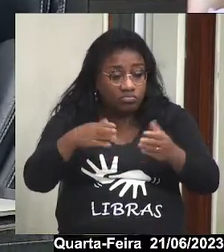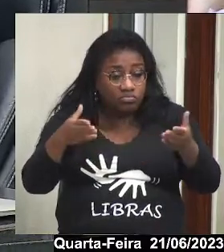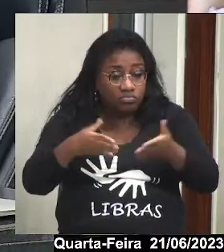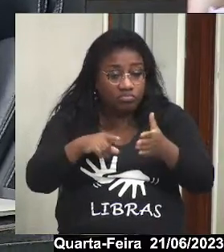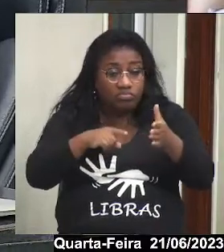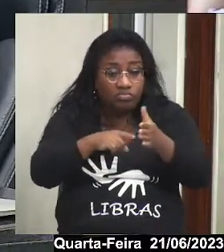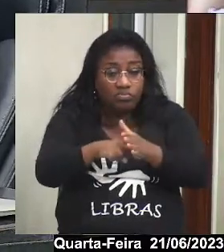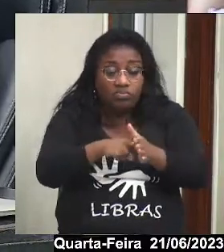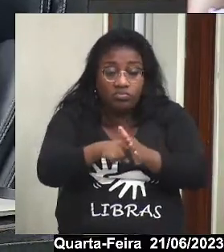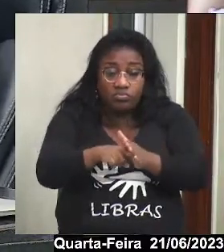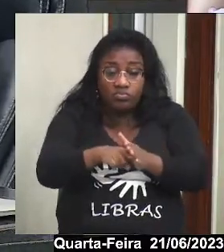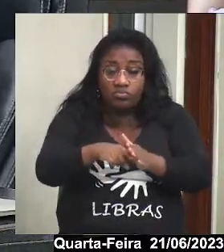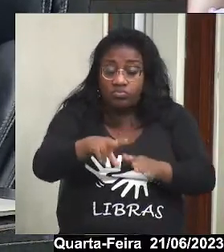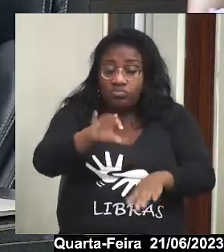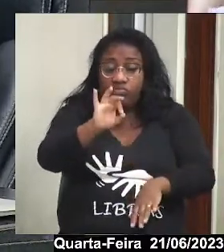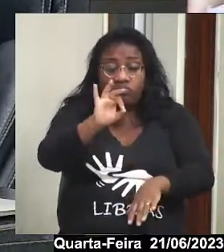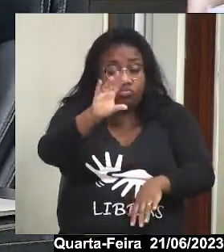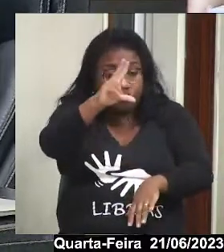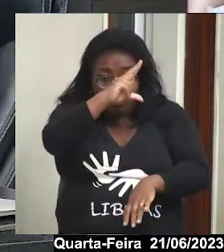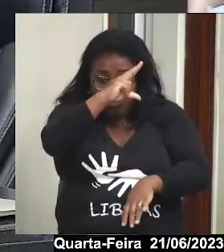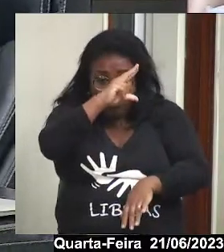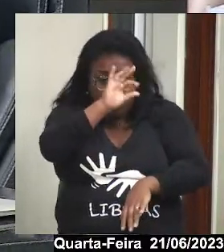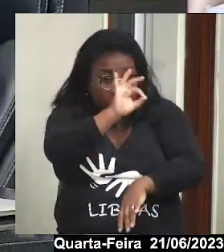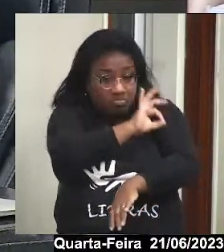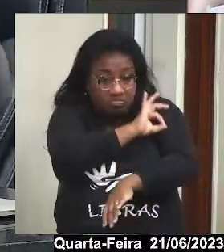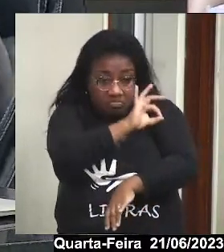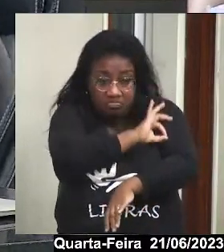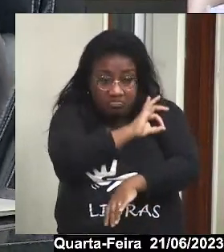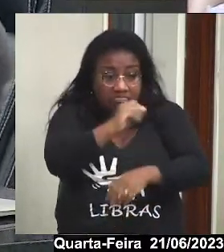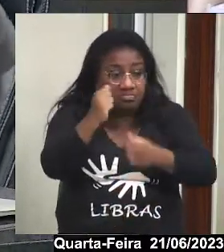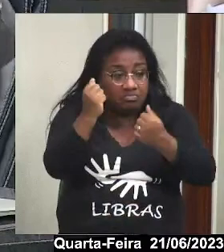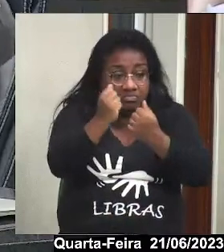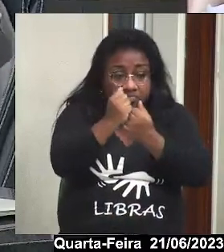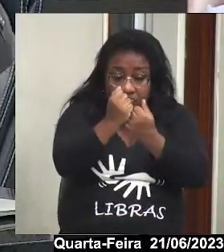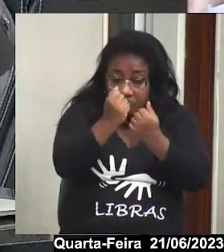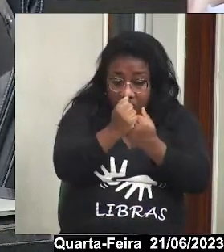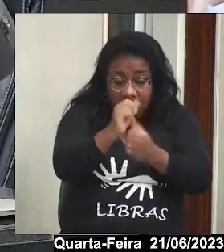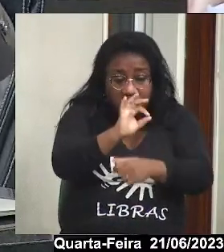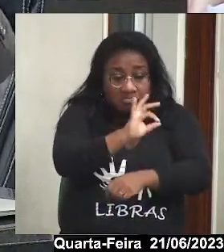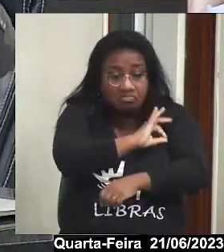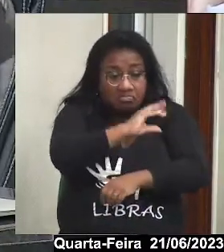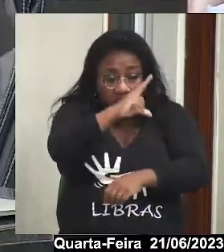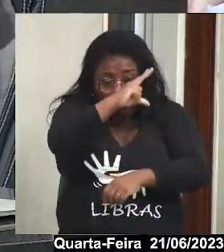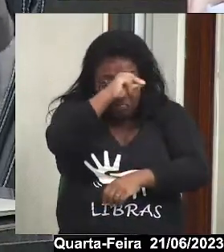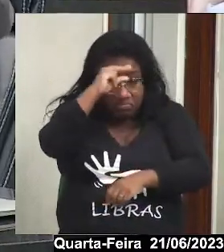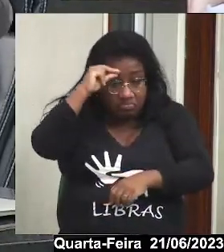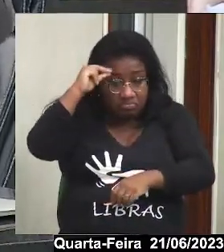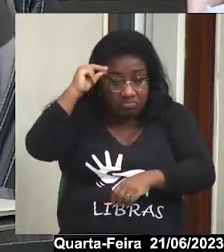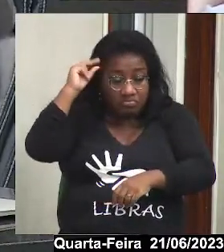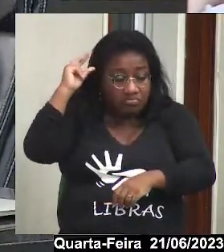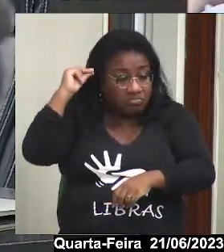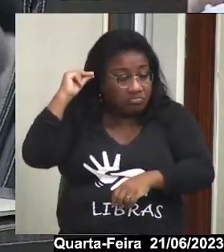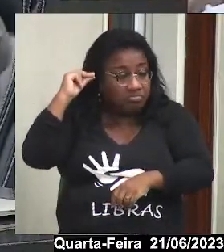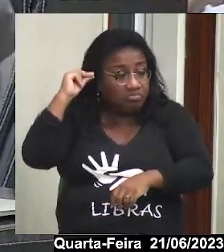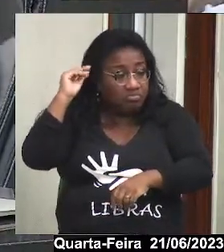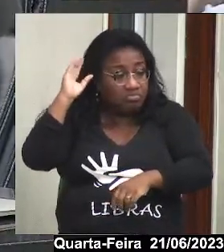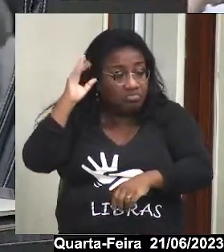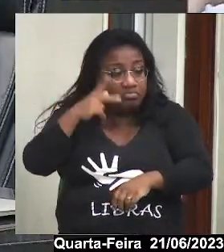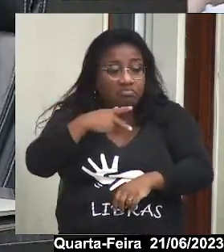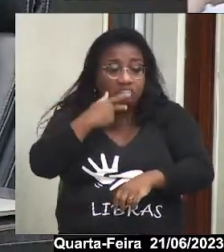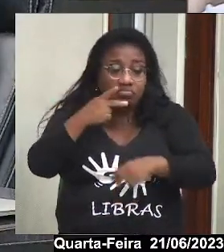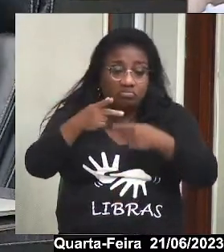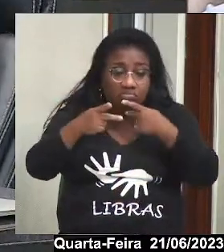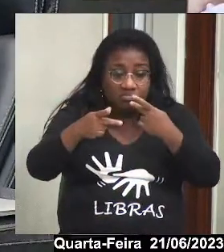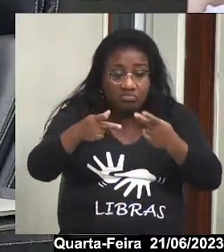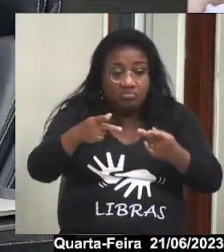aqui, não foi do prefeito, não foi da prefeitura, eu puxei de 4 médicos que inclusive